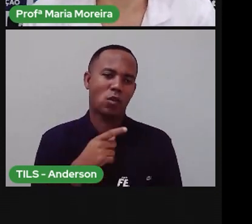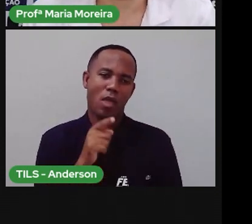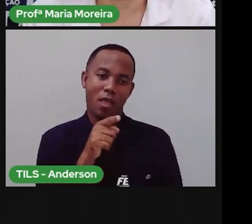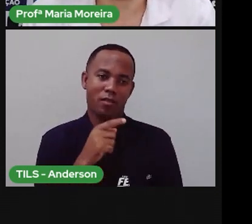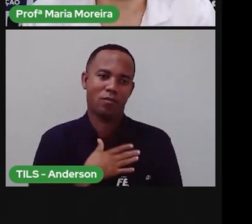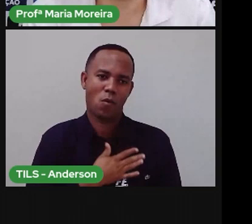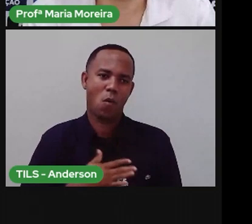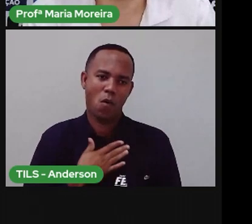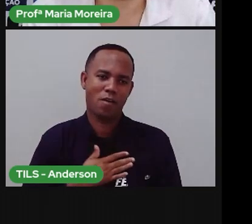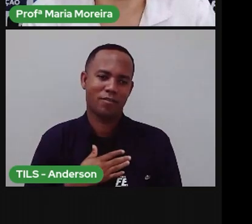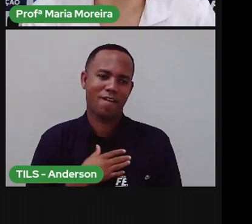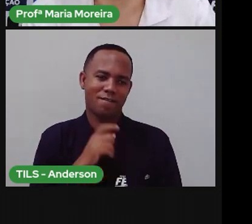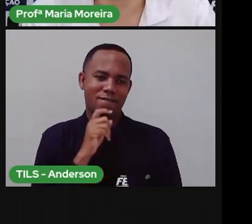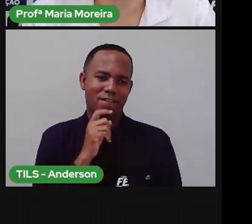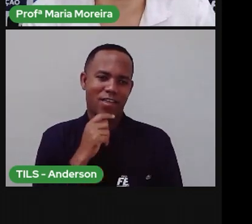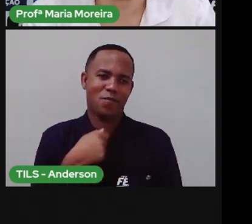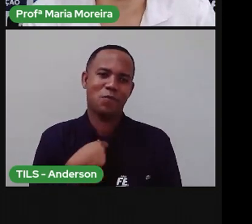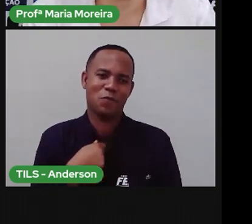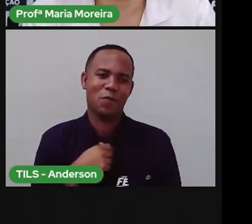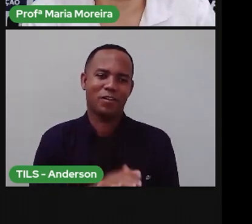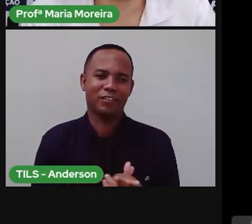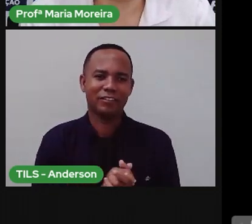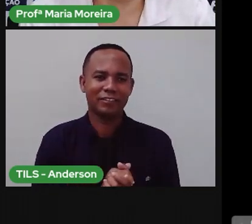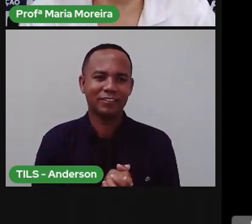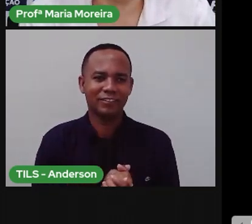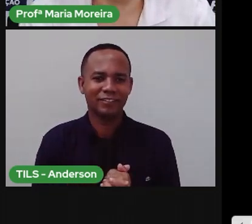Viu? Comprar uma passagem para Anderson para ele ir para lá.